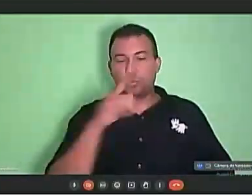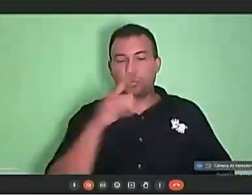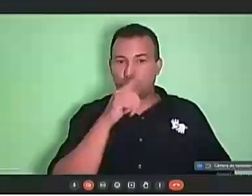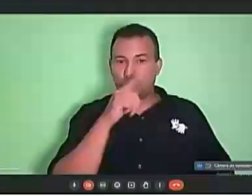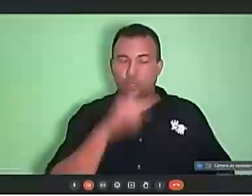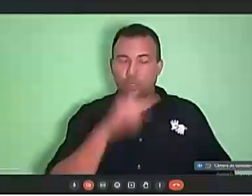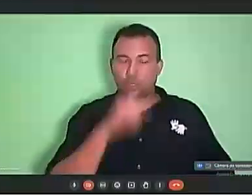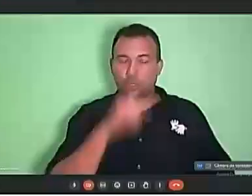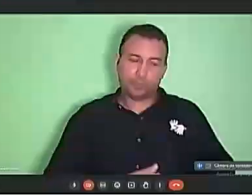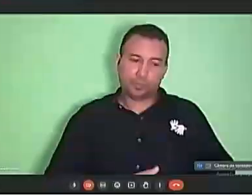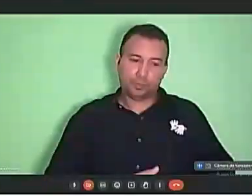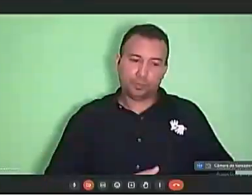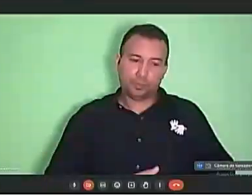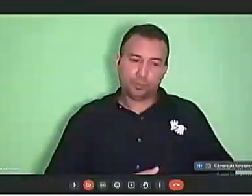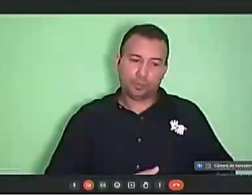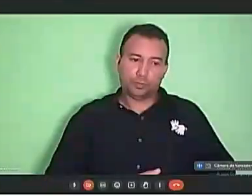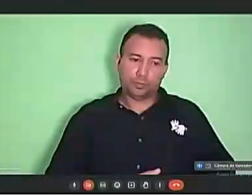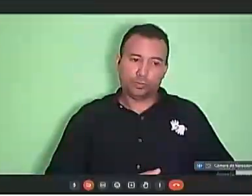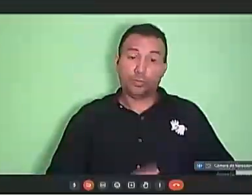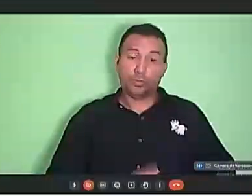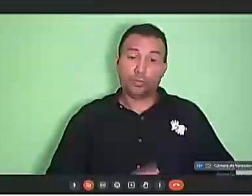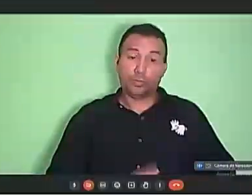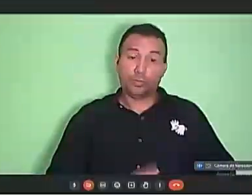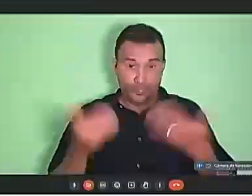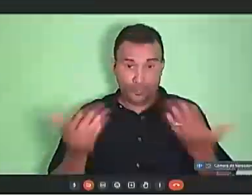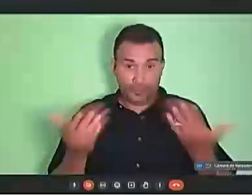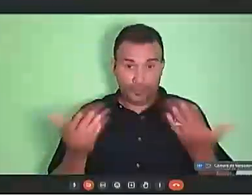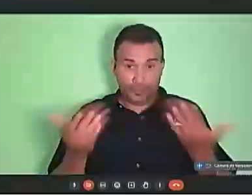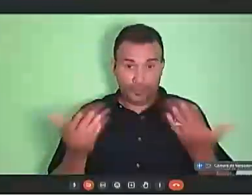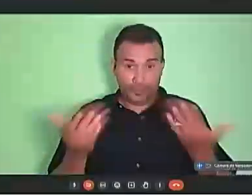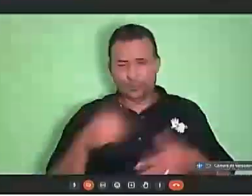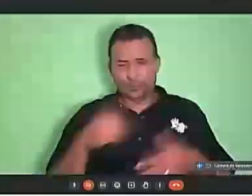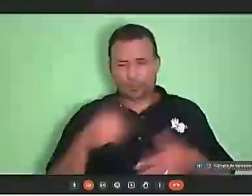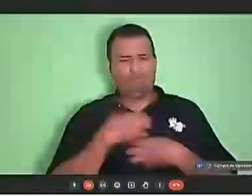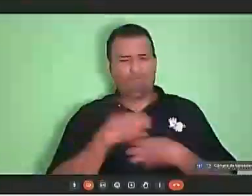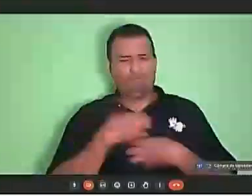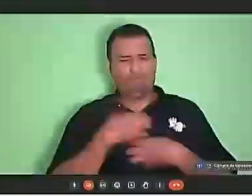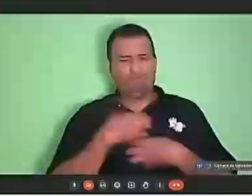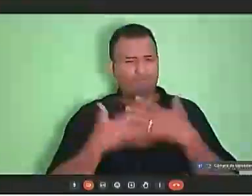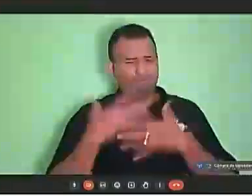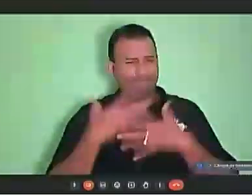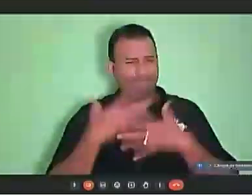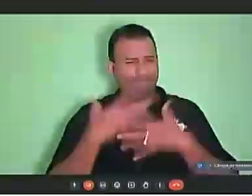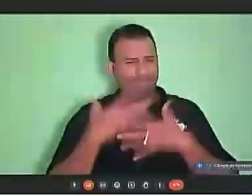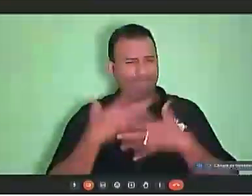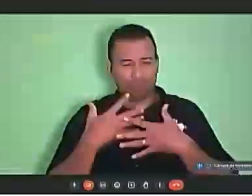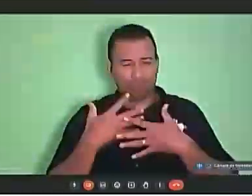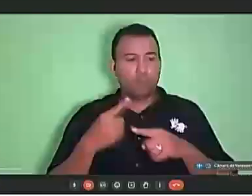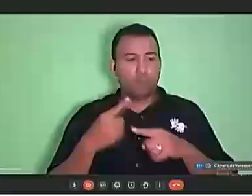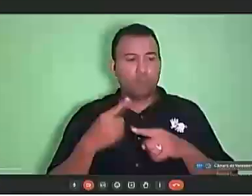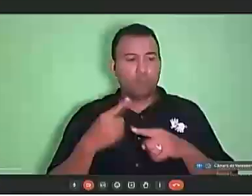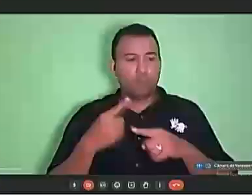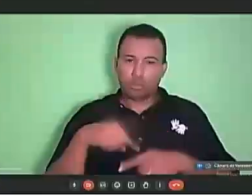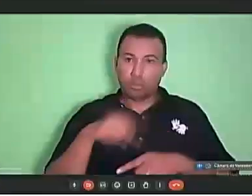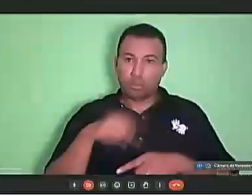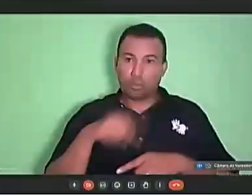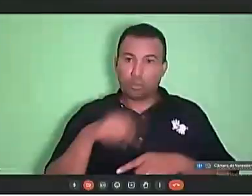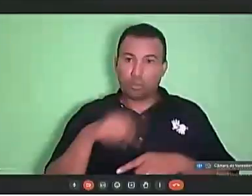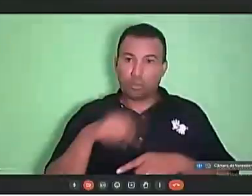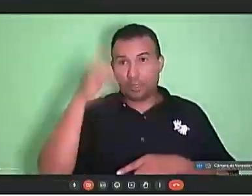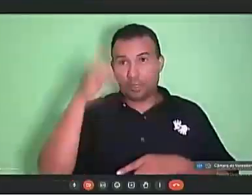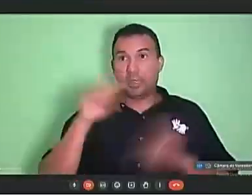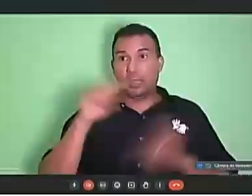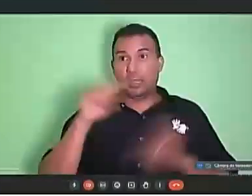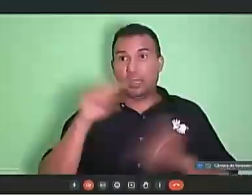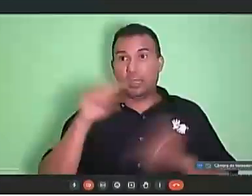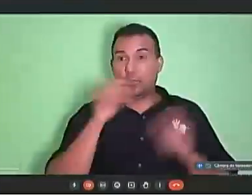Vitória. Isso foi uma coisa um pouco frustrante, a gente imaginava que isso aqui pudesse ser uma resposta, mas não, isso não